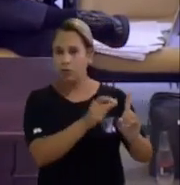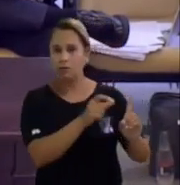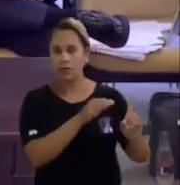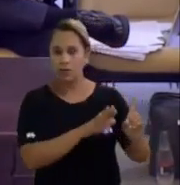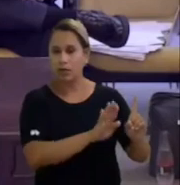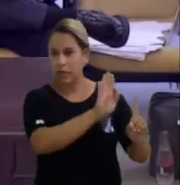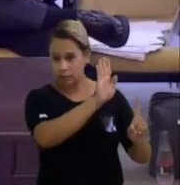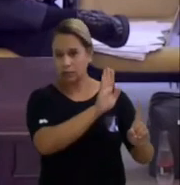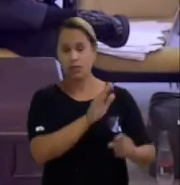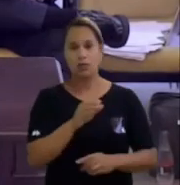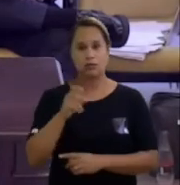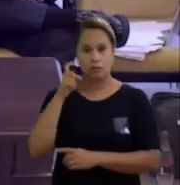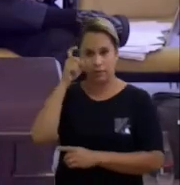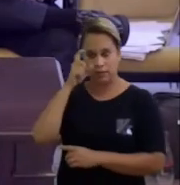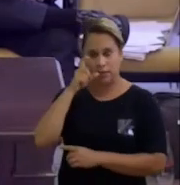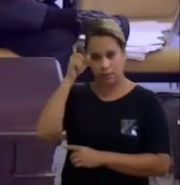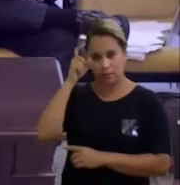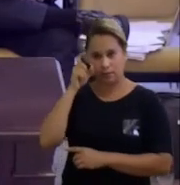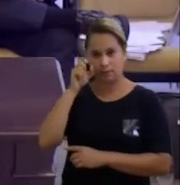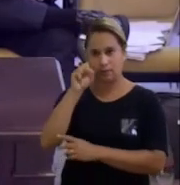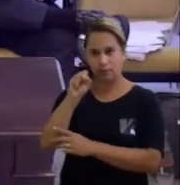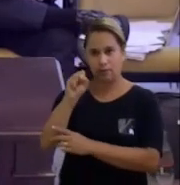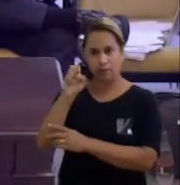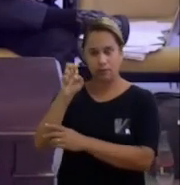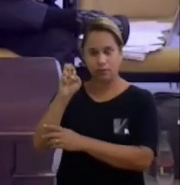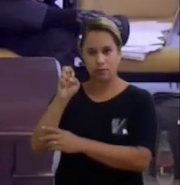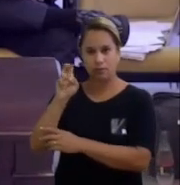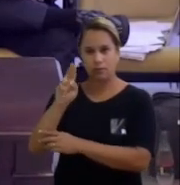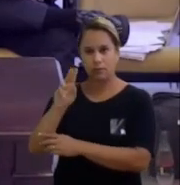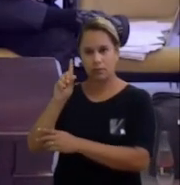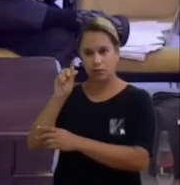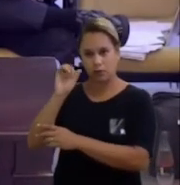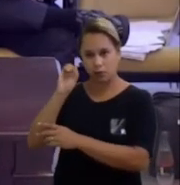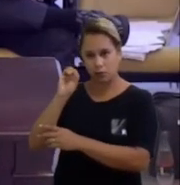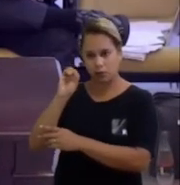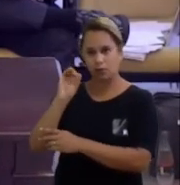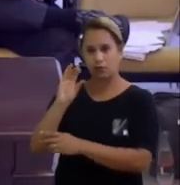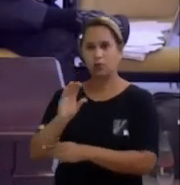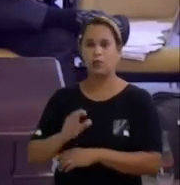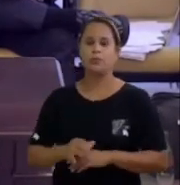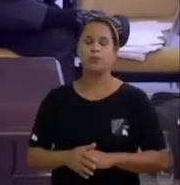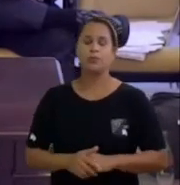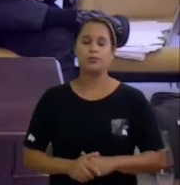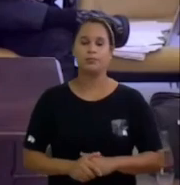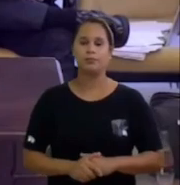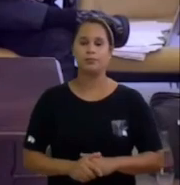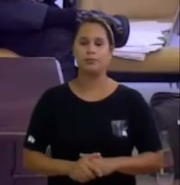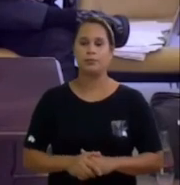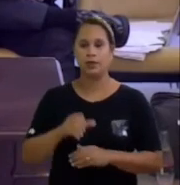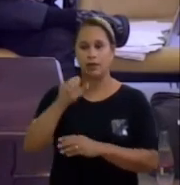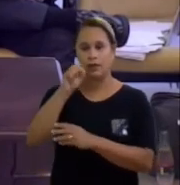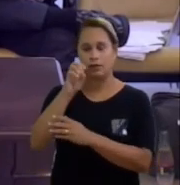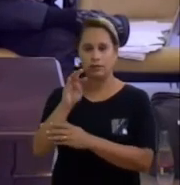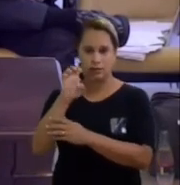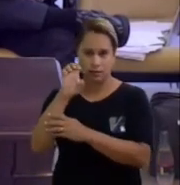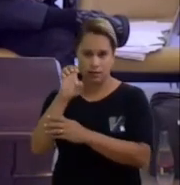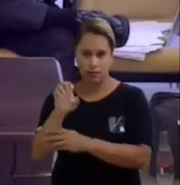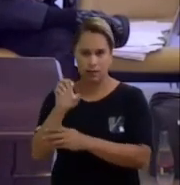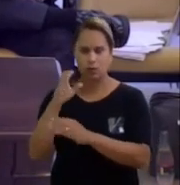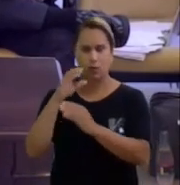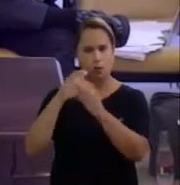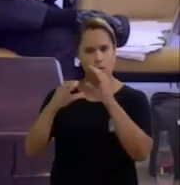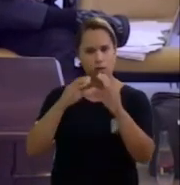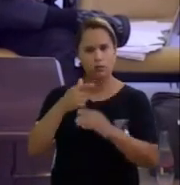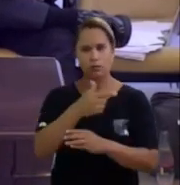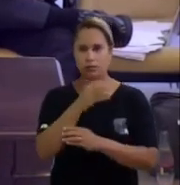no parecer da Procuradoria. Eu ouso dizer que deveria. A SPE Comunicação 2022 teve um acordo na Justiça